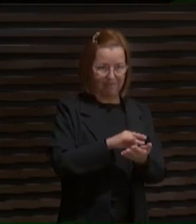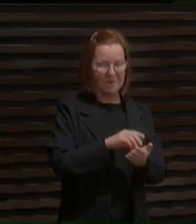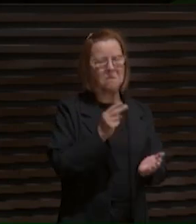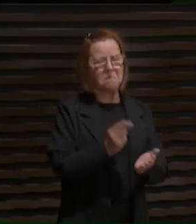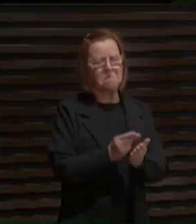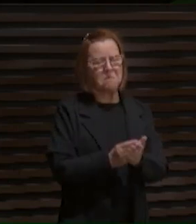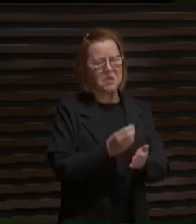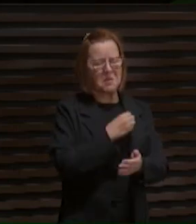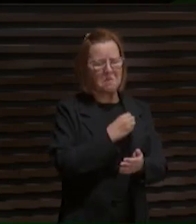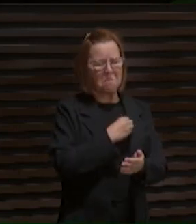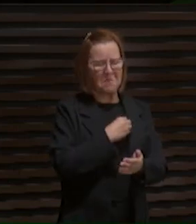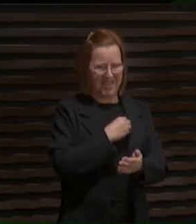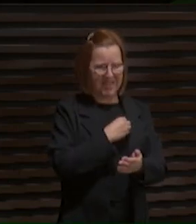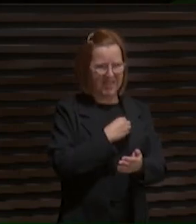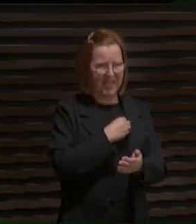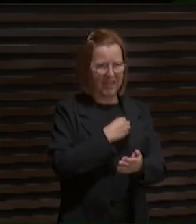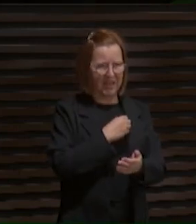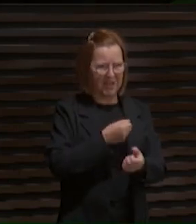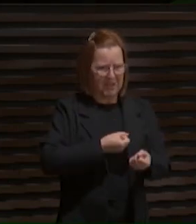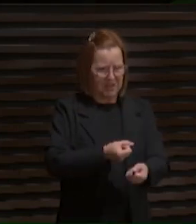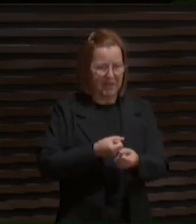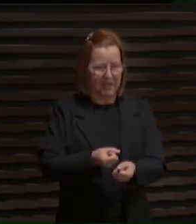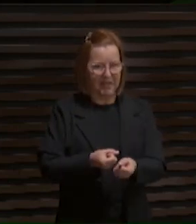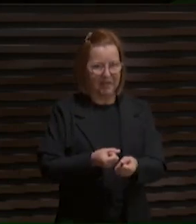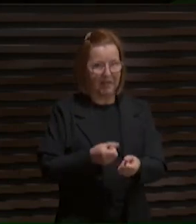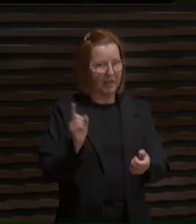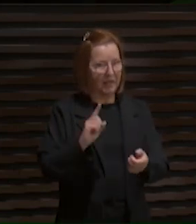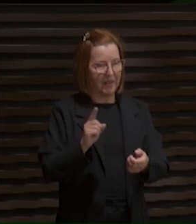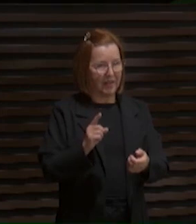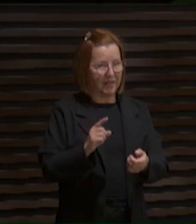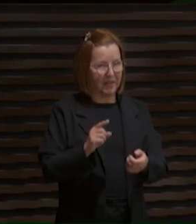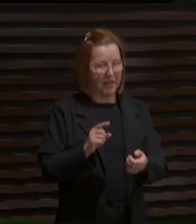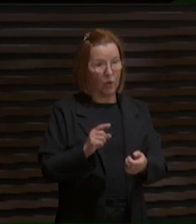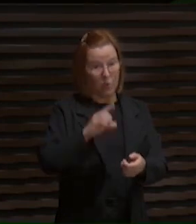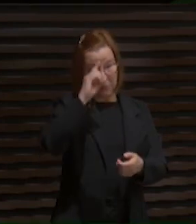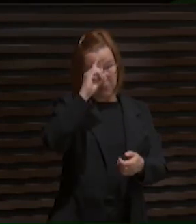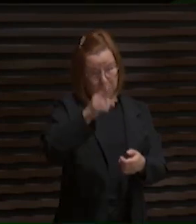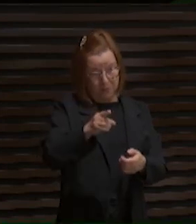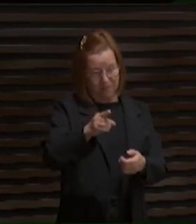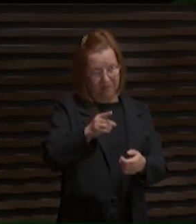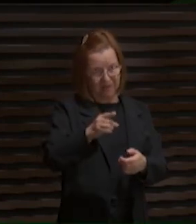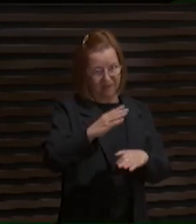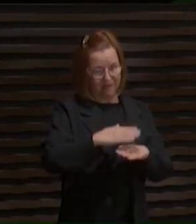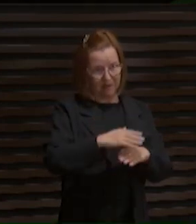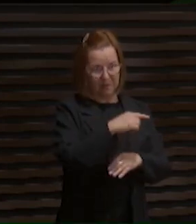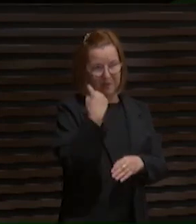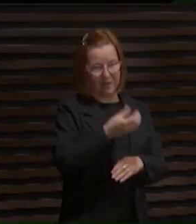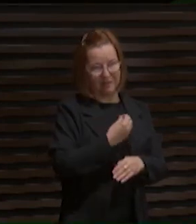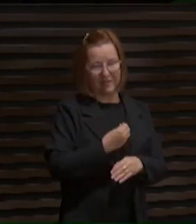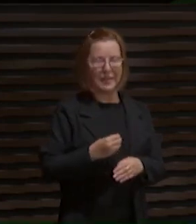nos assedie, ele não nos governa. É um leão sem dentes, uma cela aberta. O